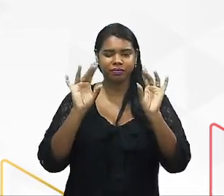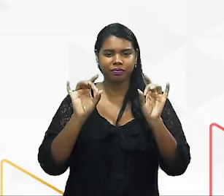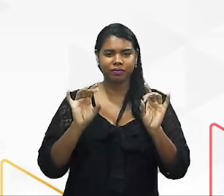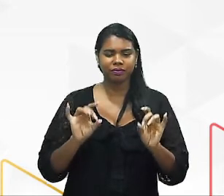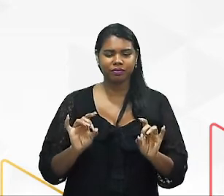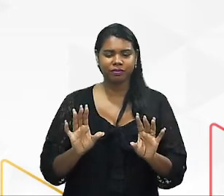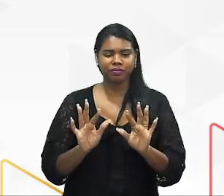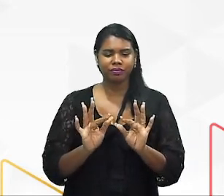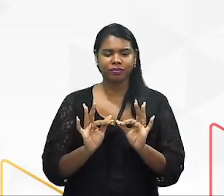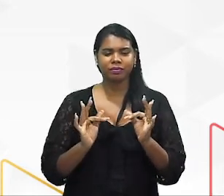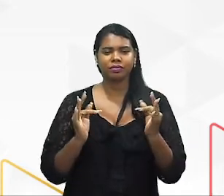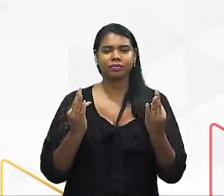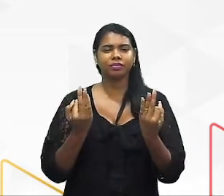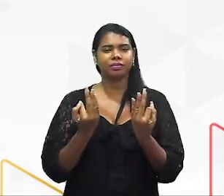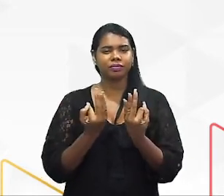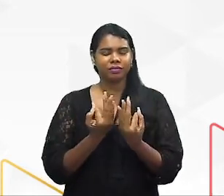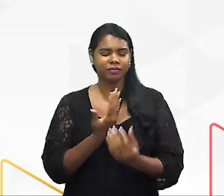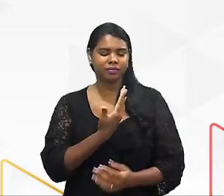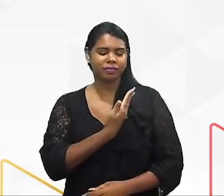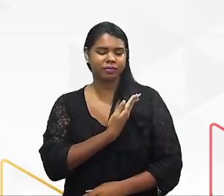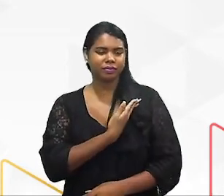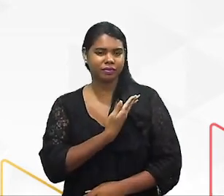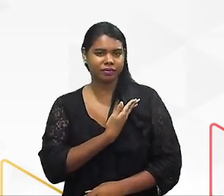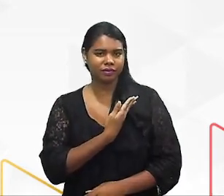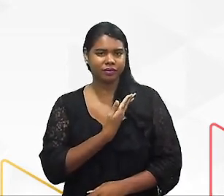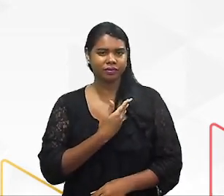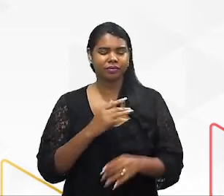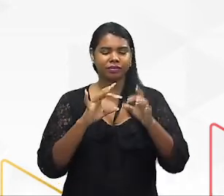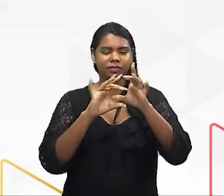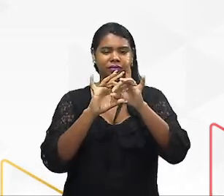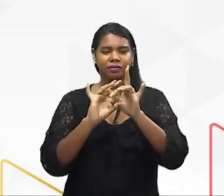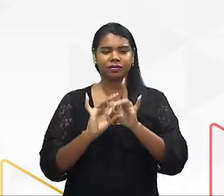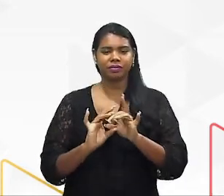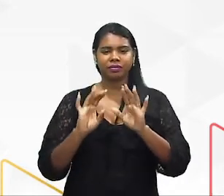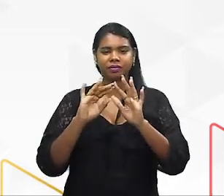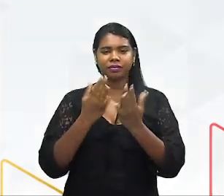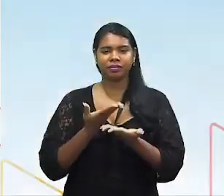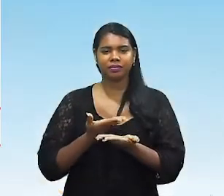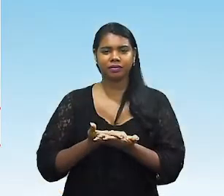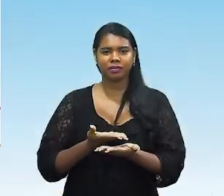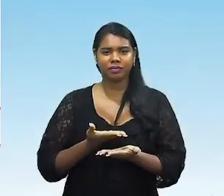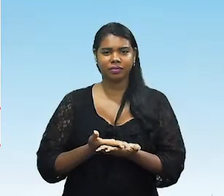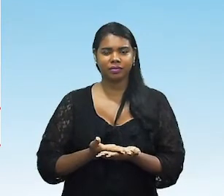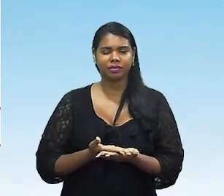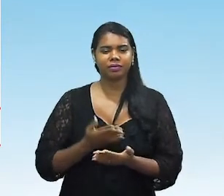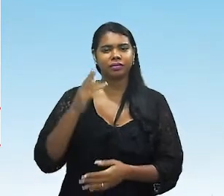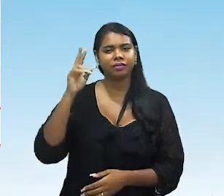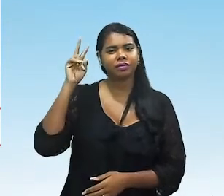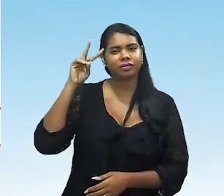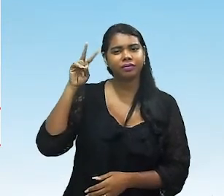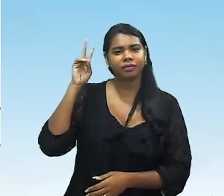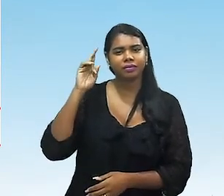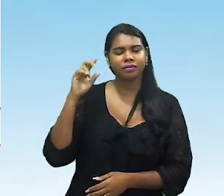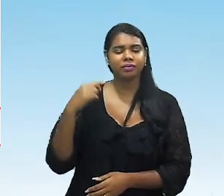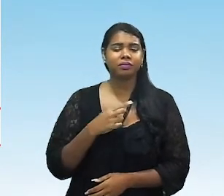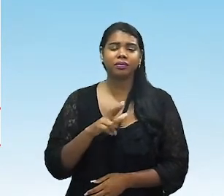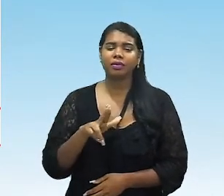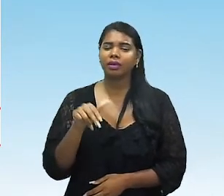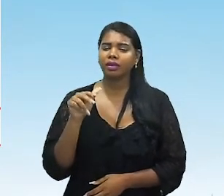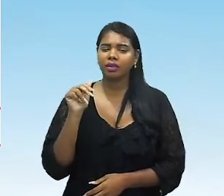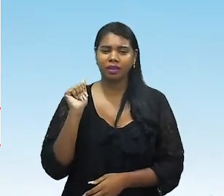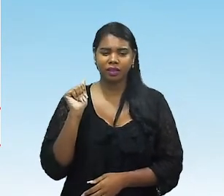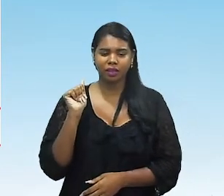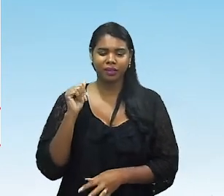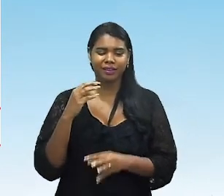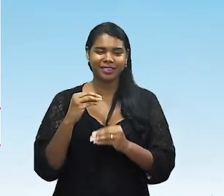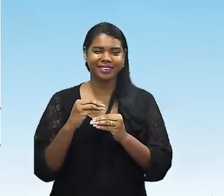relações familiares, além dos amigos e do contexto escolar. Então, se lembrem, a gente nunca, deixa eu me